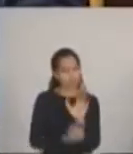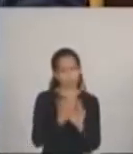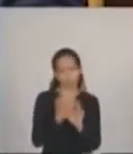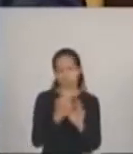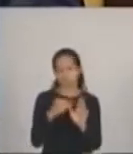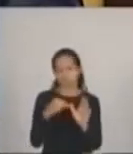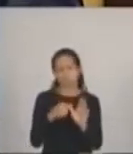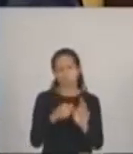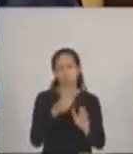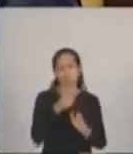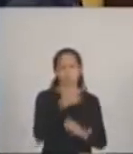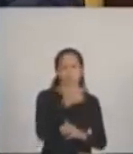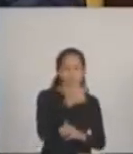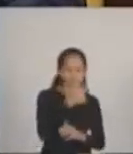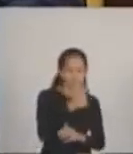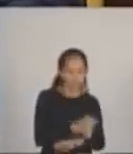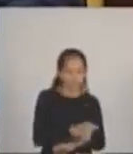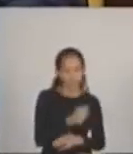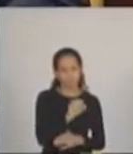lei